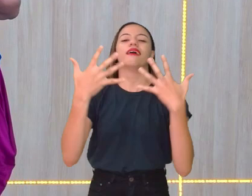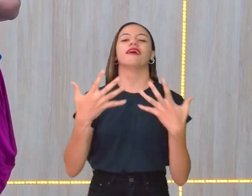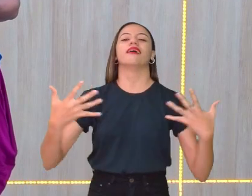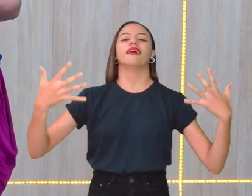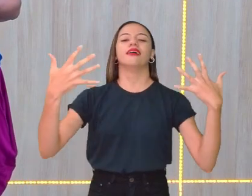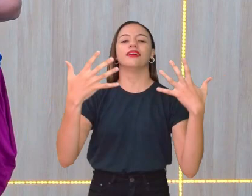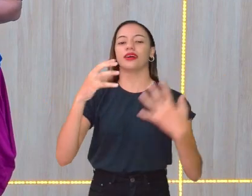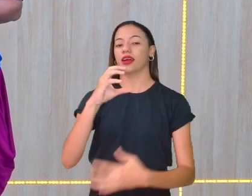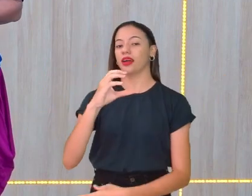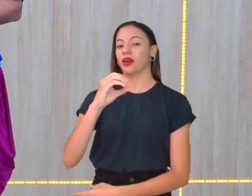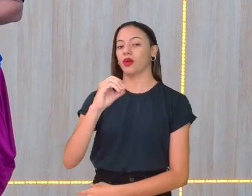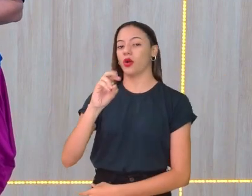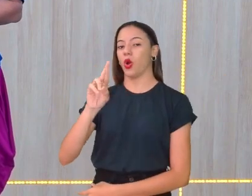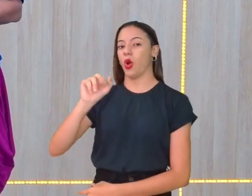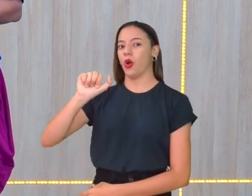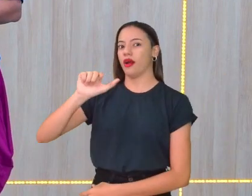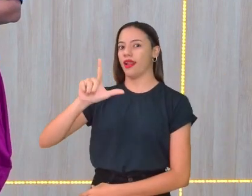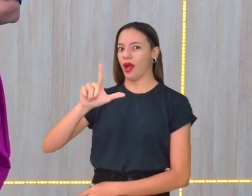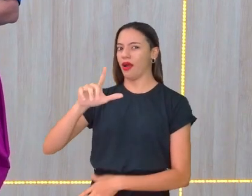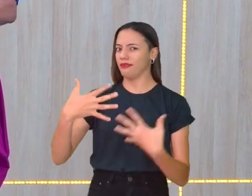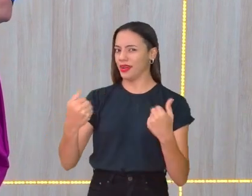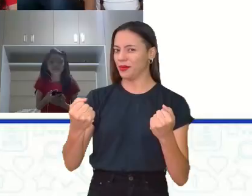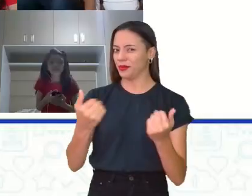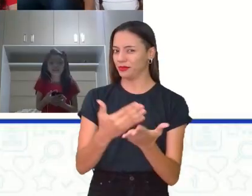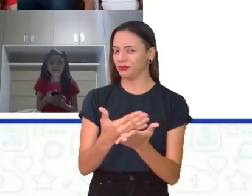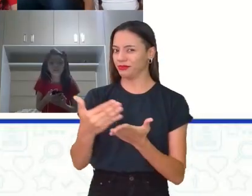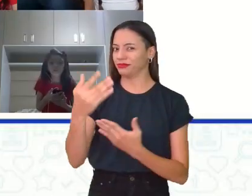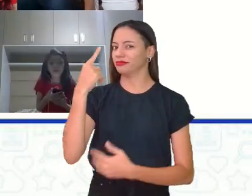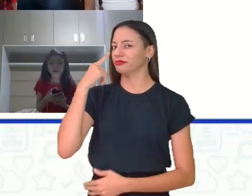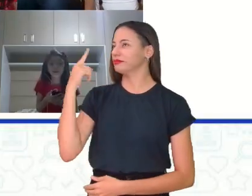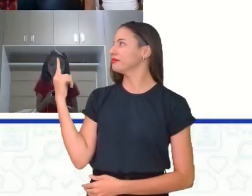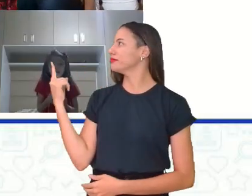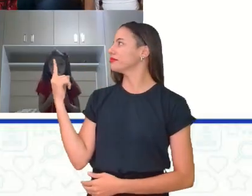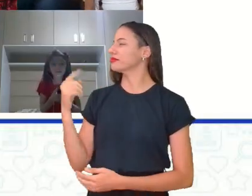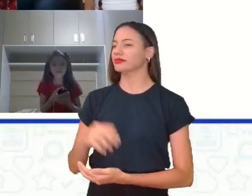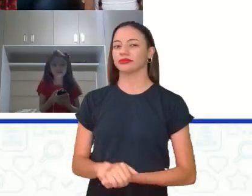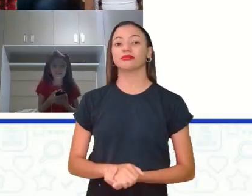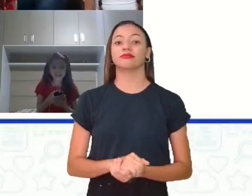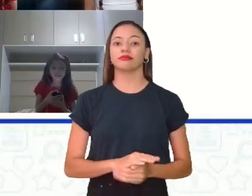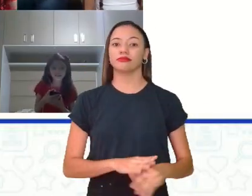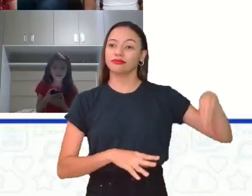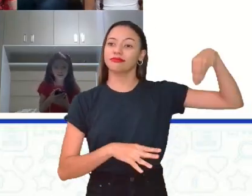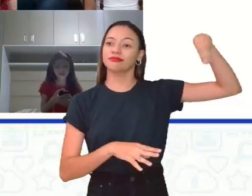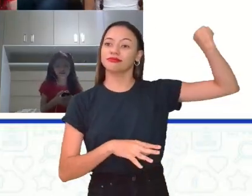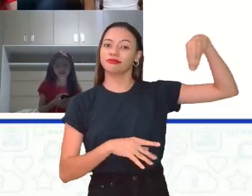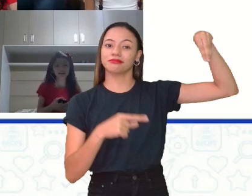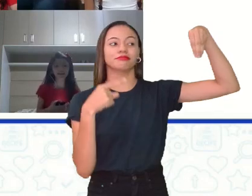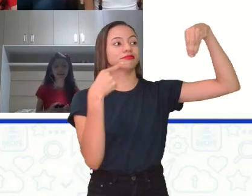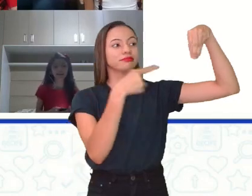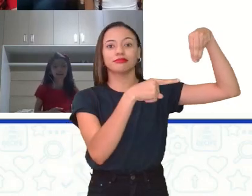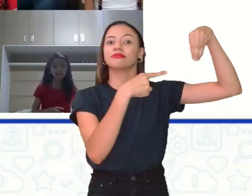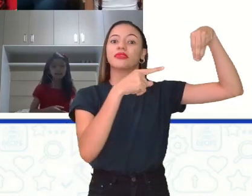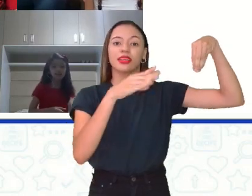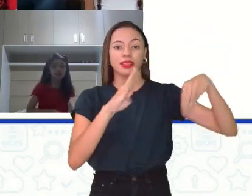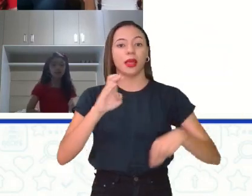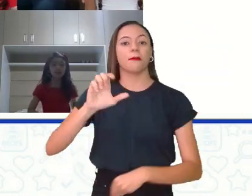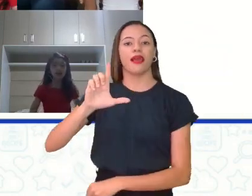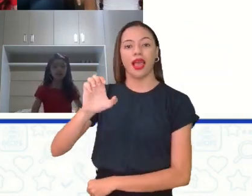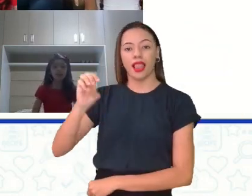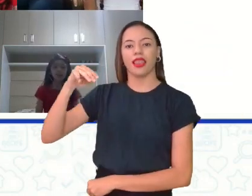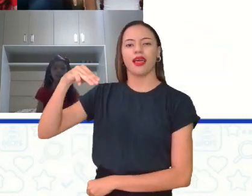entrar no clima de Natal. Bora lá? O sino pequenino, sino de